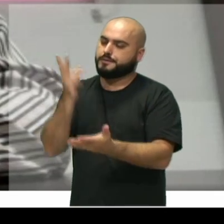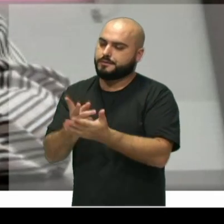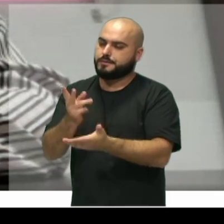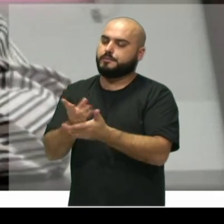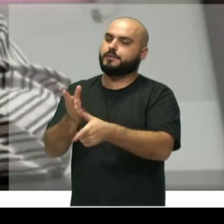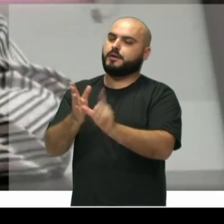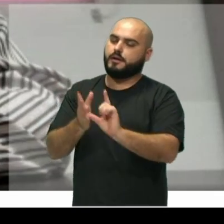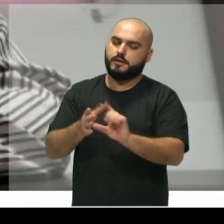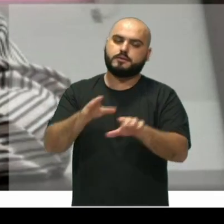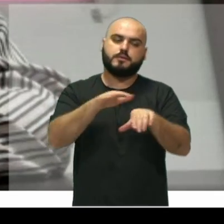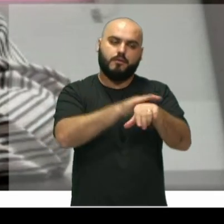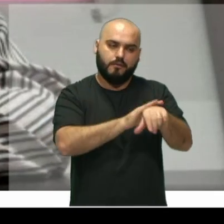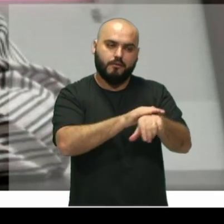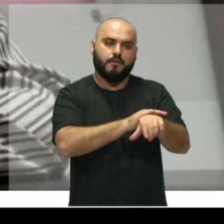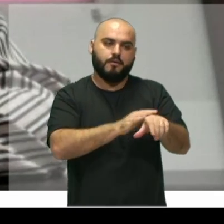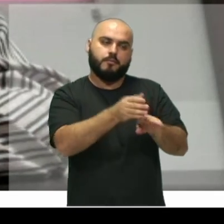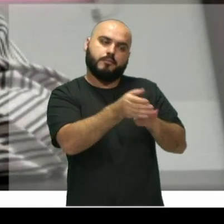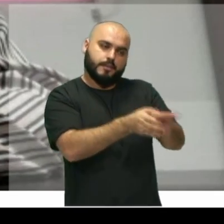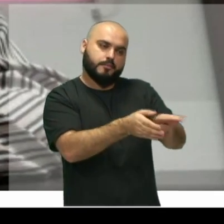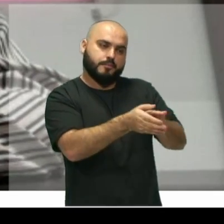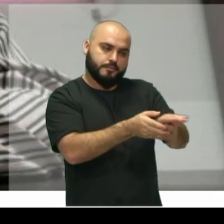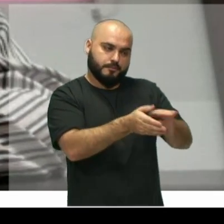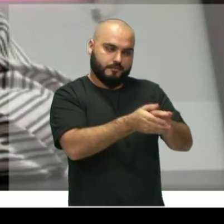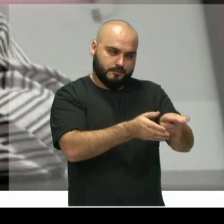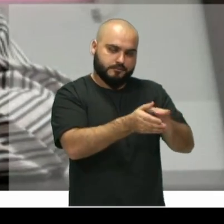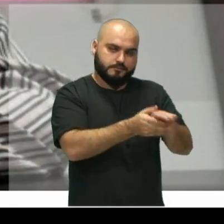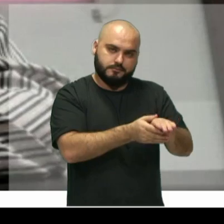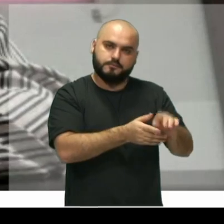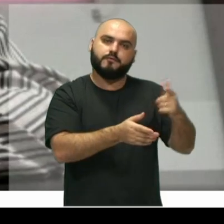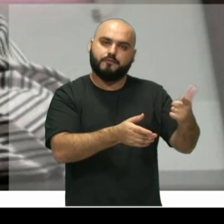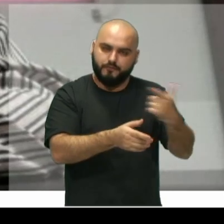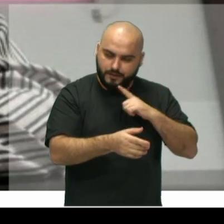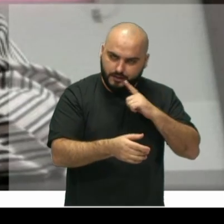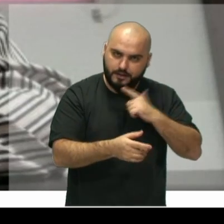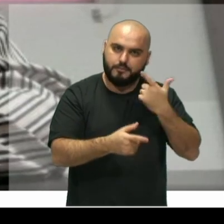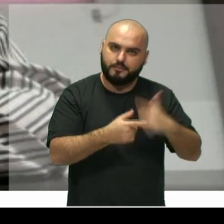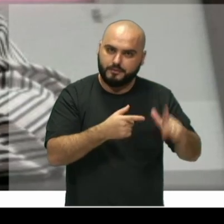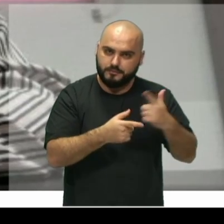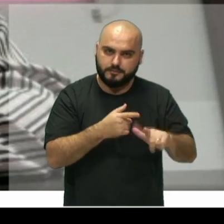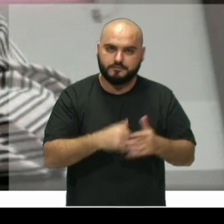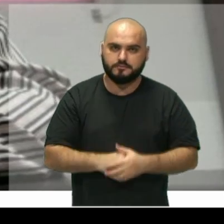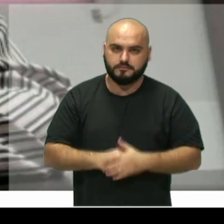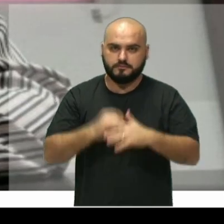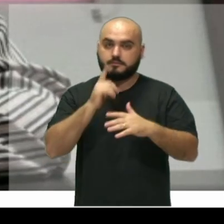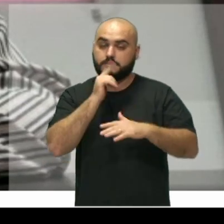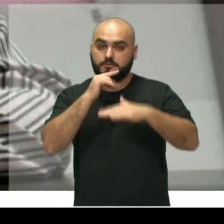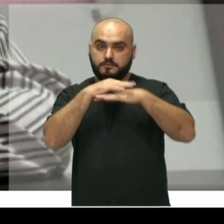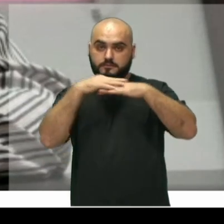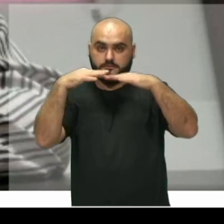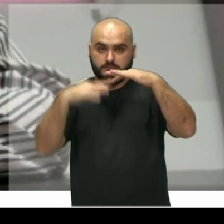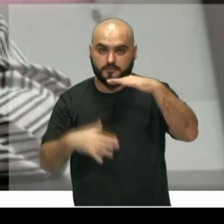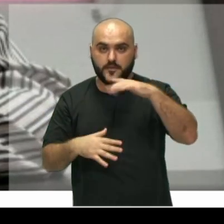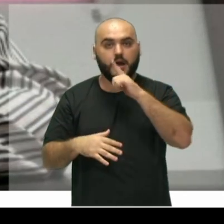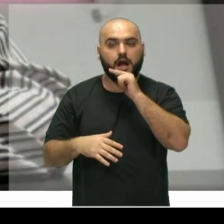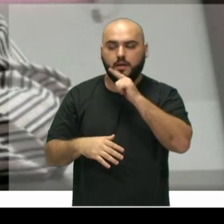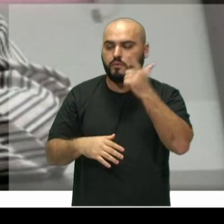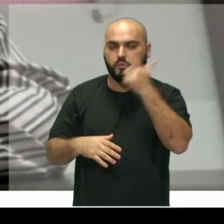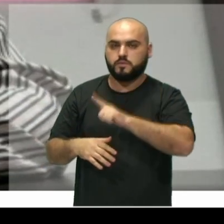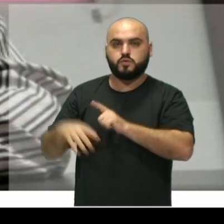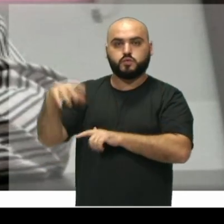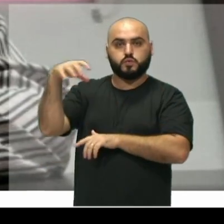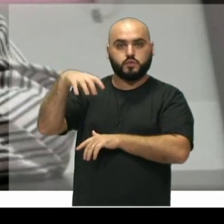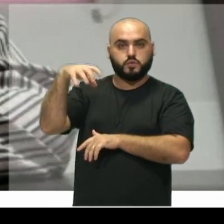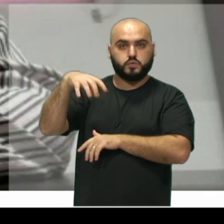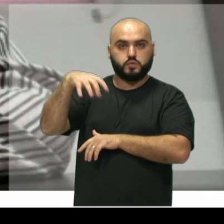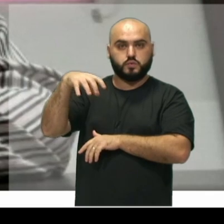muro não vai segurar, vai tombar, nós não temos acesso para as bocas de lobos, não vai ter vazão para as águas, no período de